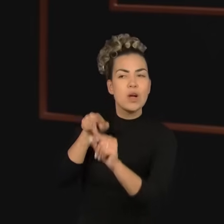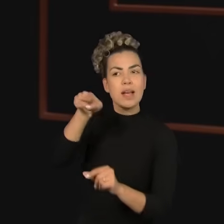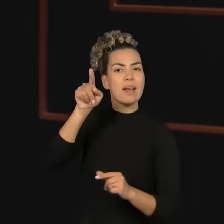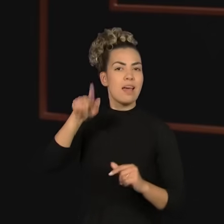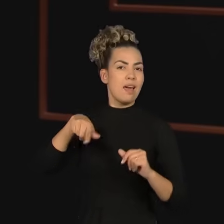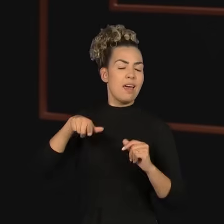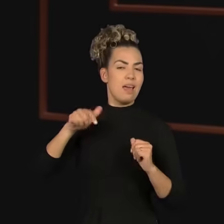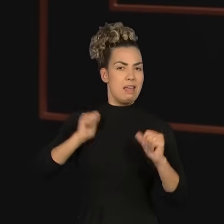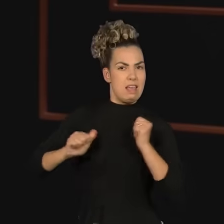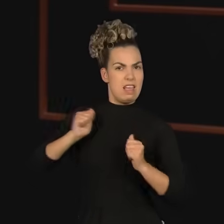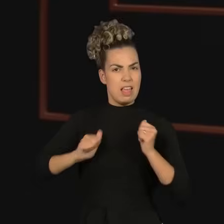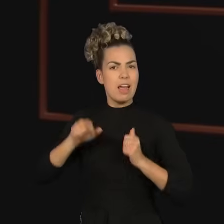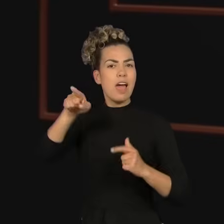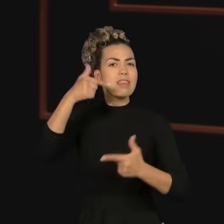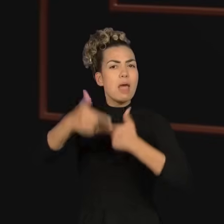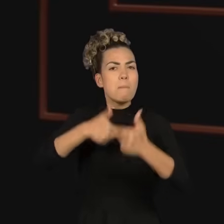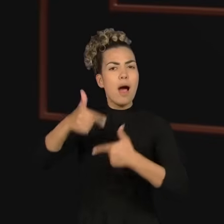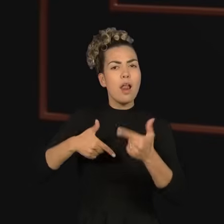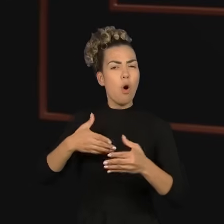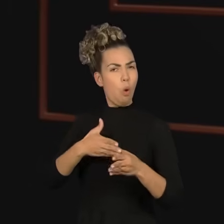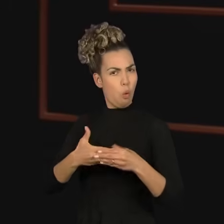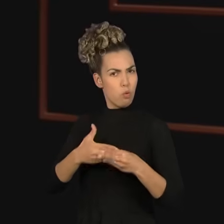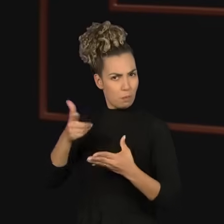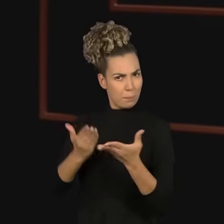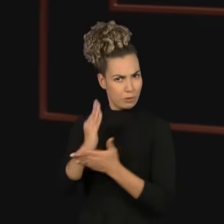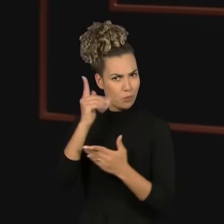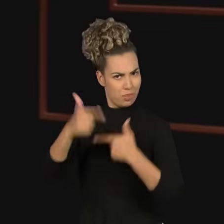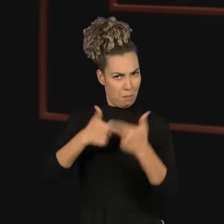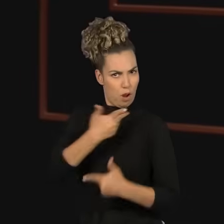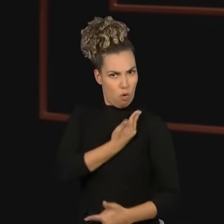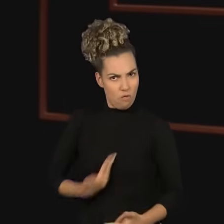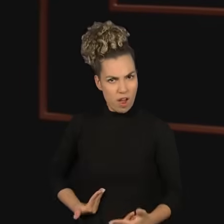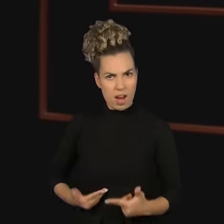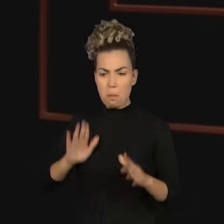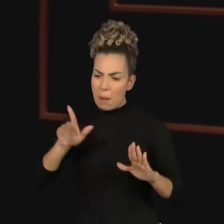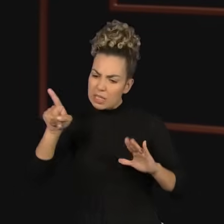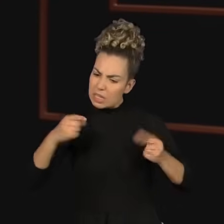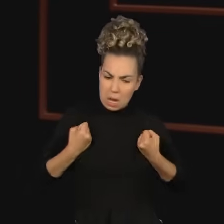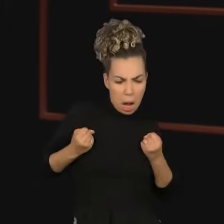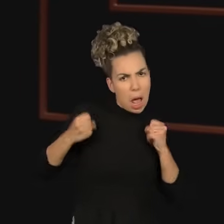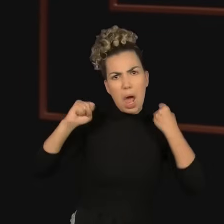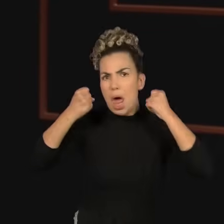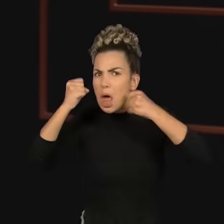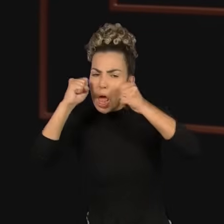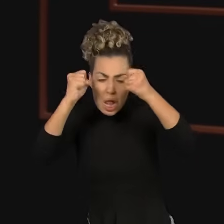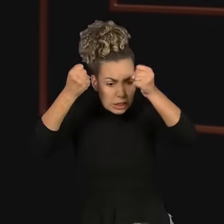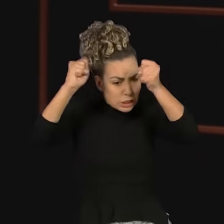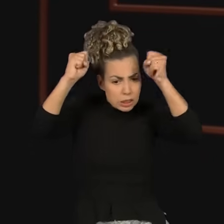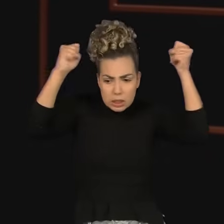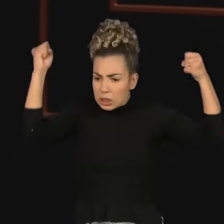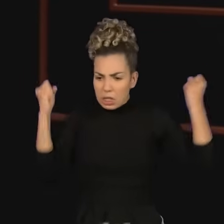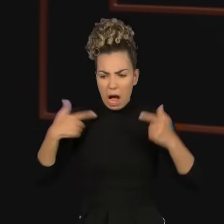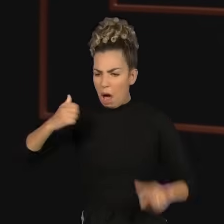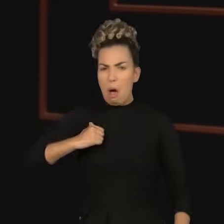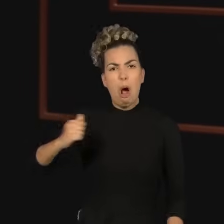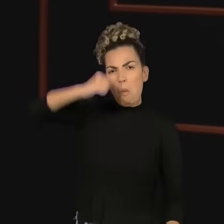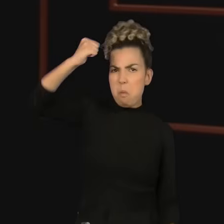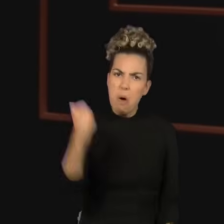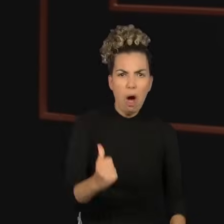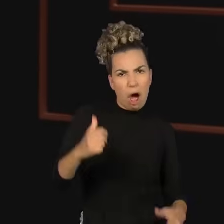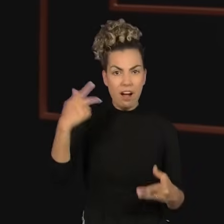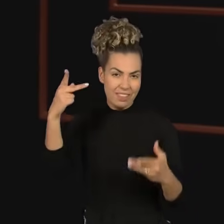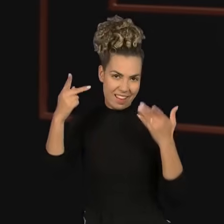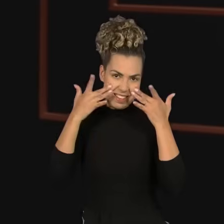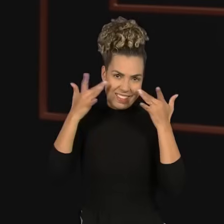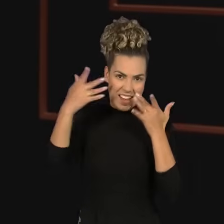exaltando, uma hora ela jogava assim, a bolsa dela, daí ela ficava com vergonha e saía. Eu saí de lá e falei assim, já